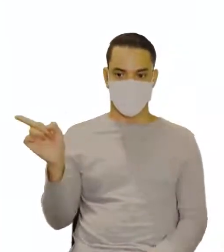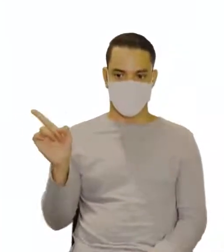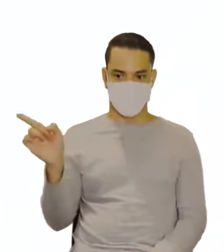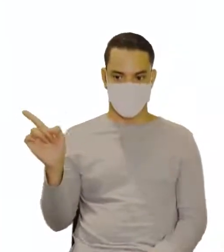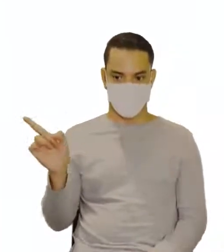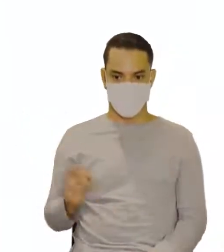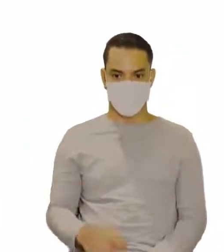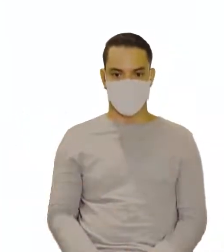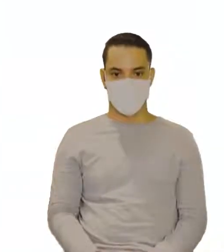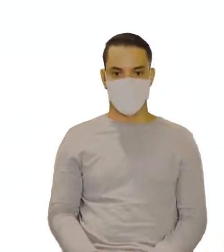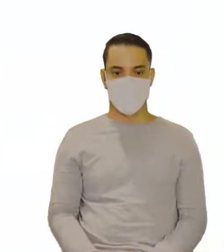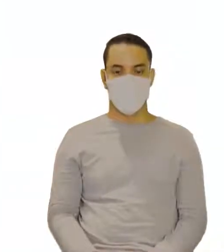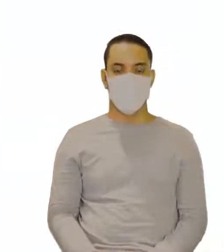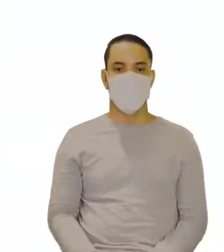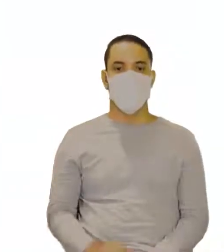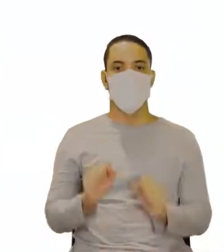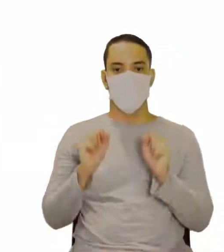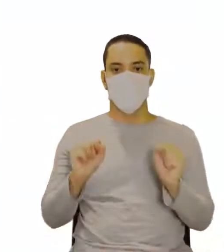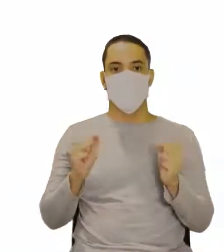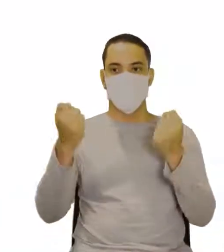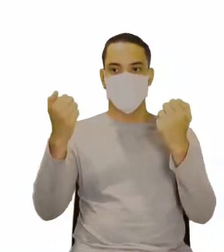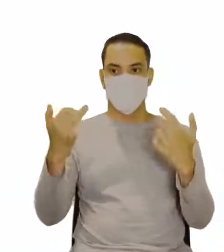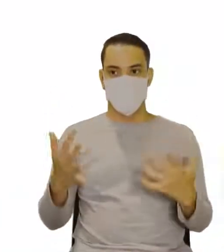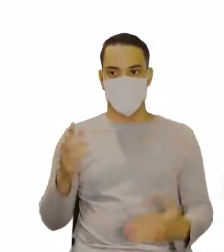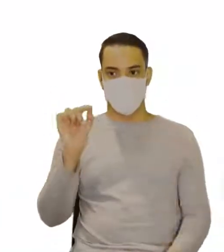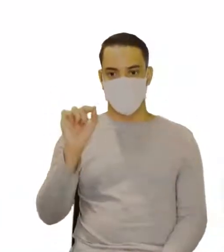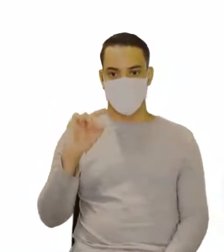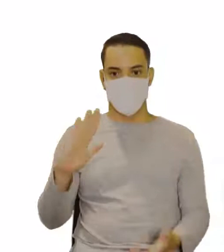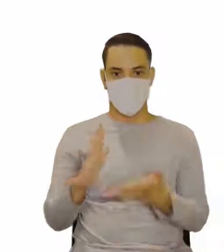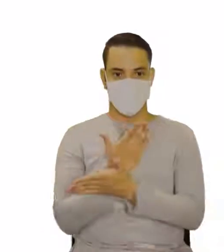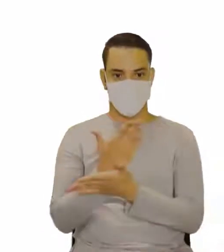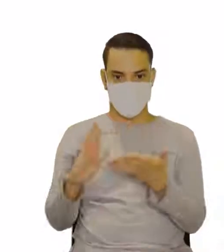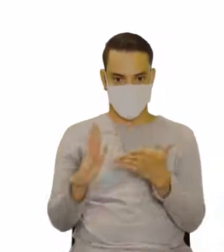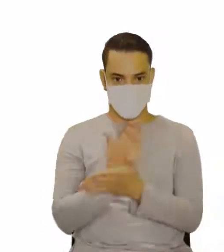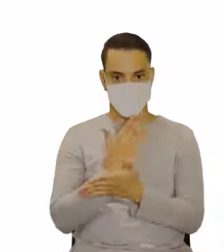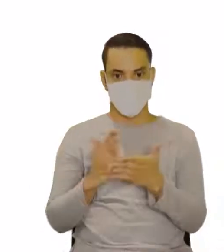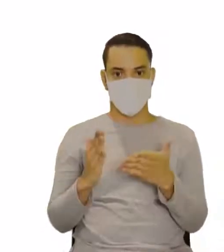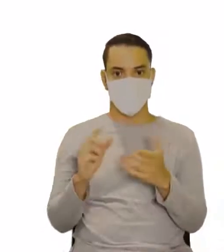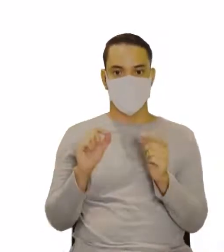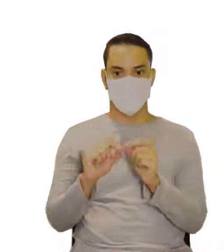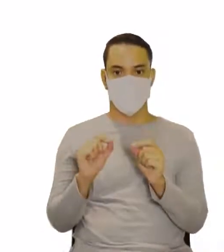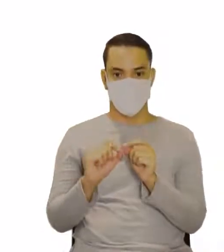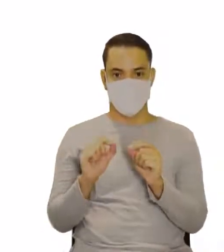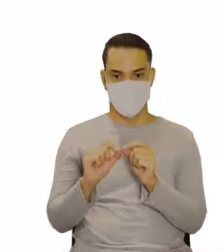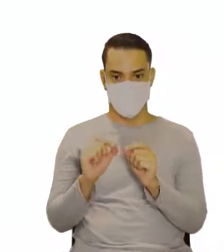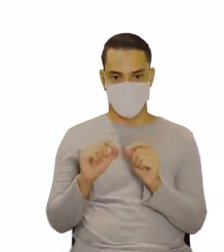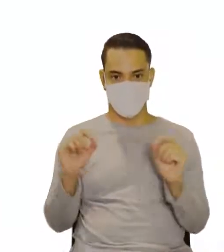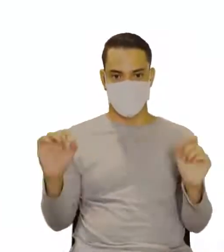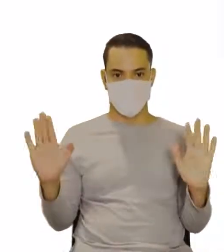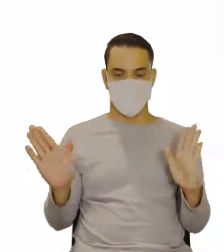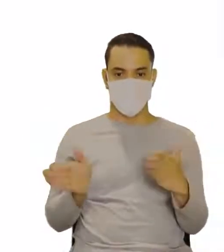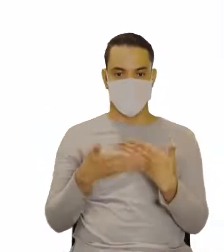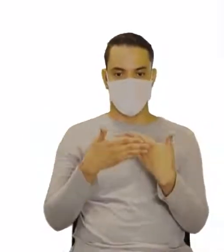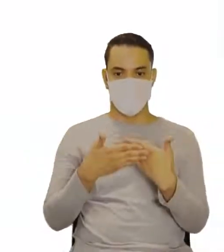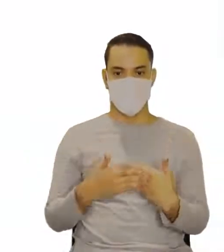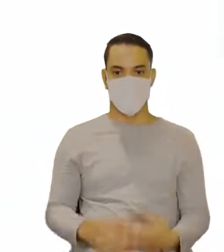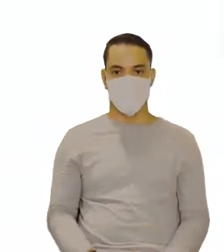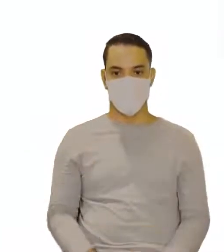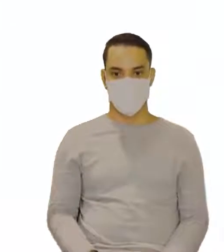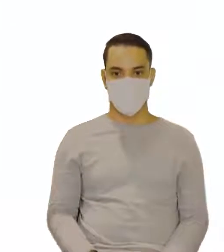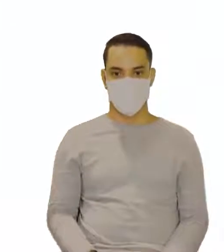Olha só, aqui nós poderíamos colocar uns pontinhos também para poder fechar esse circuito,